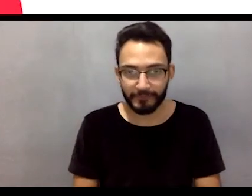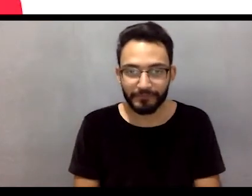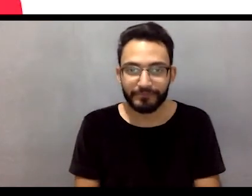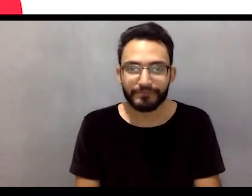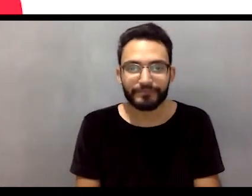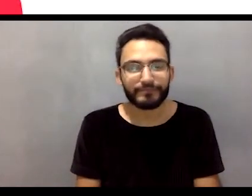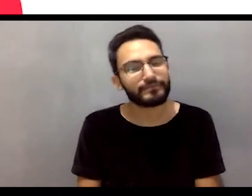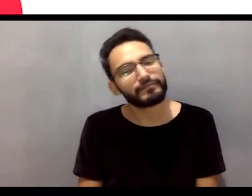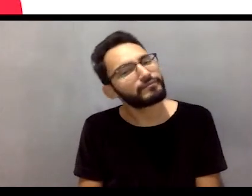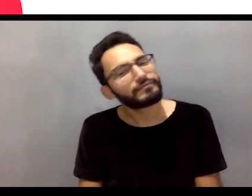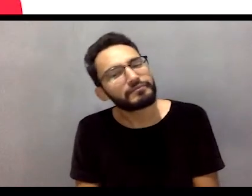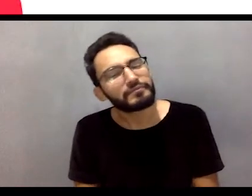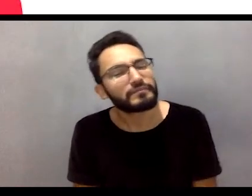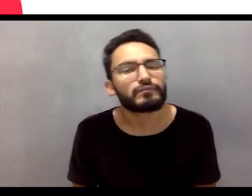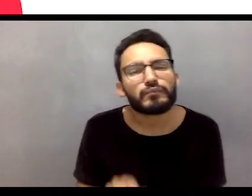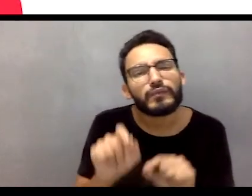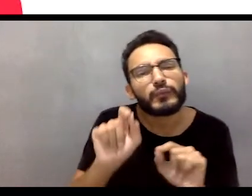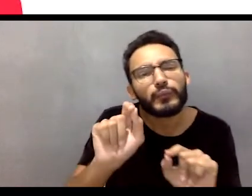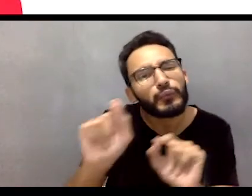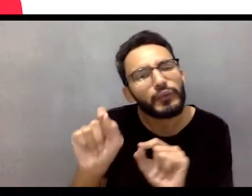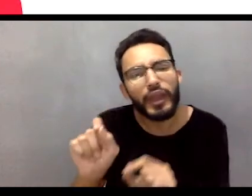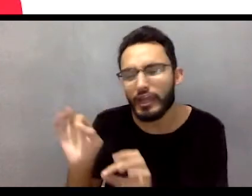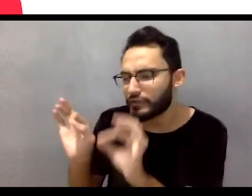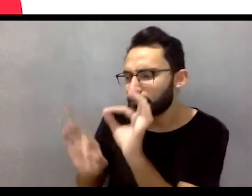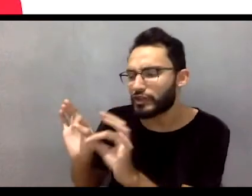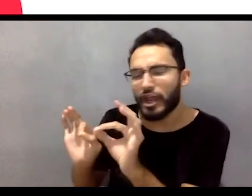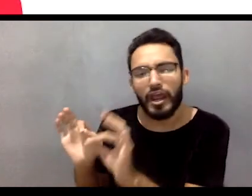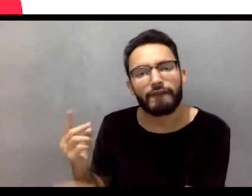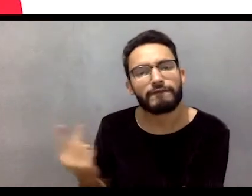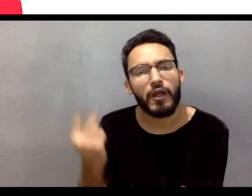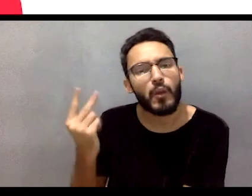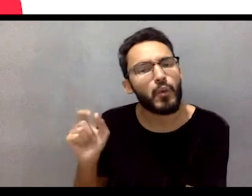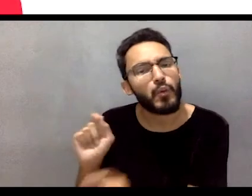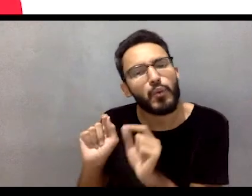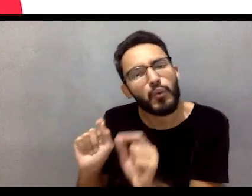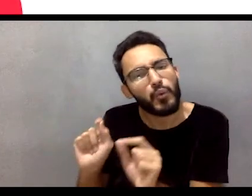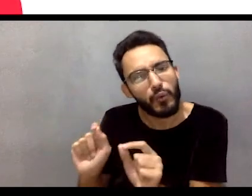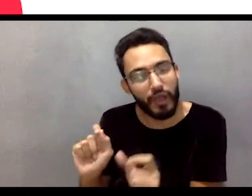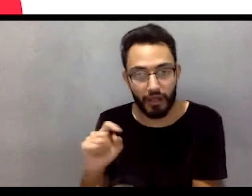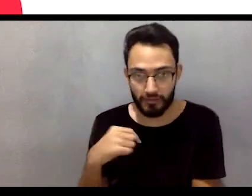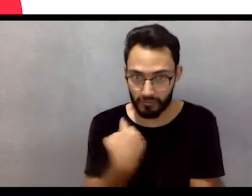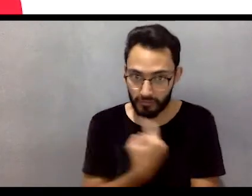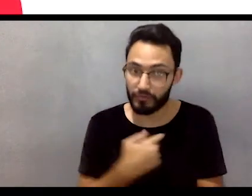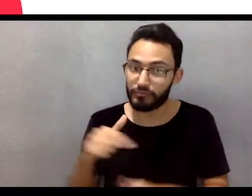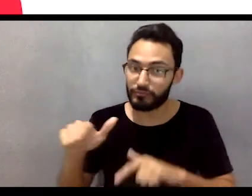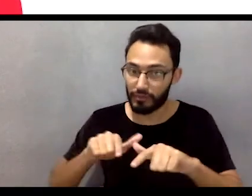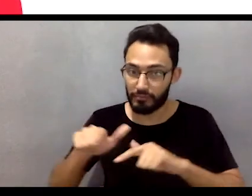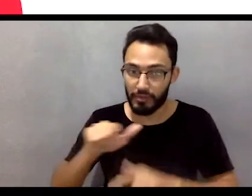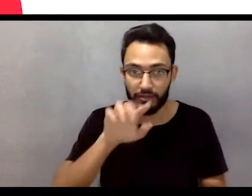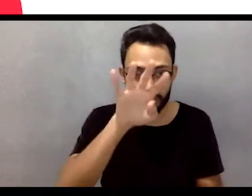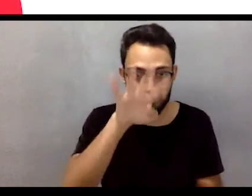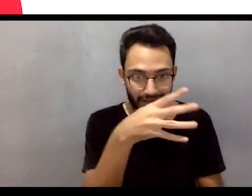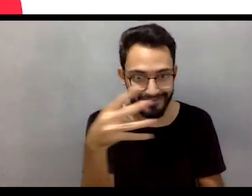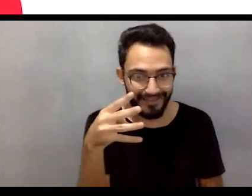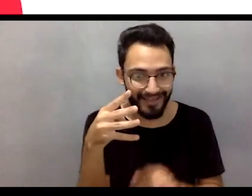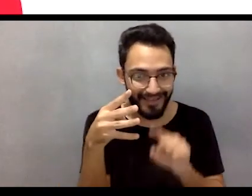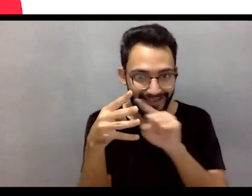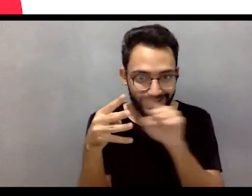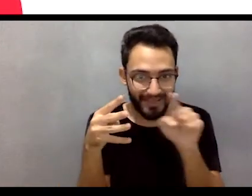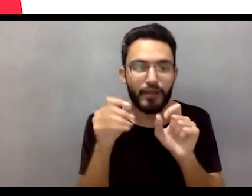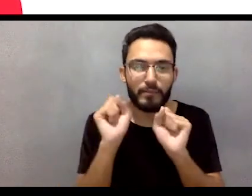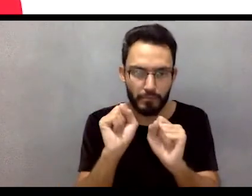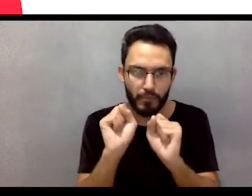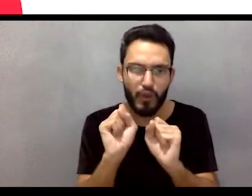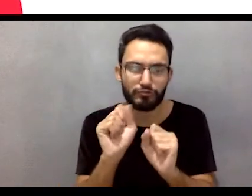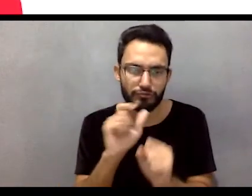Então, o que é, no final das contas, a engenharia de valor, né? A gente trabalha com essa planilha, que vocês podem achar o